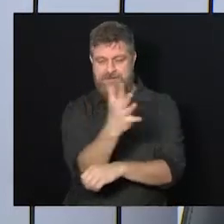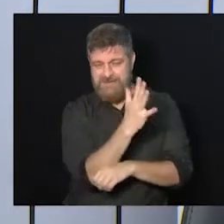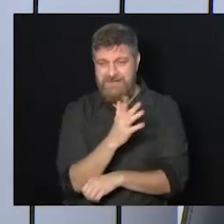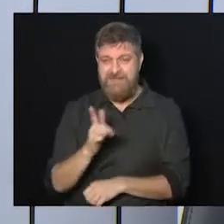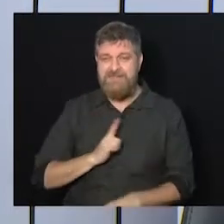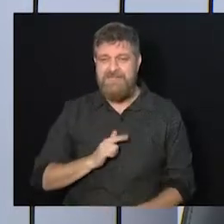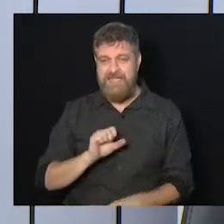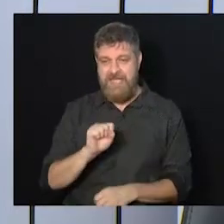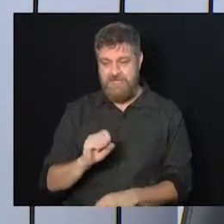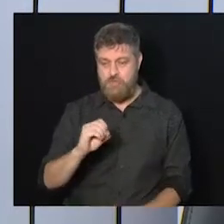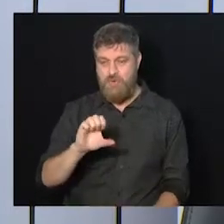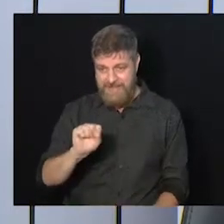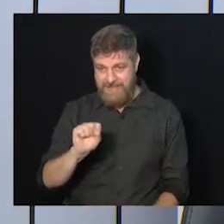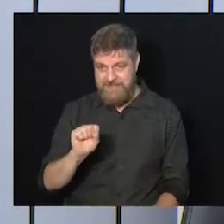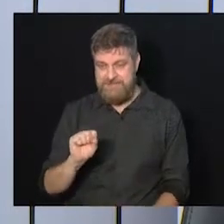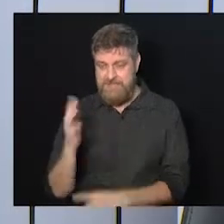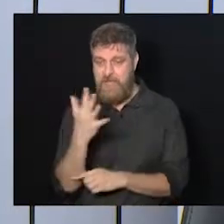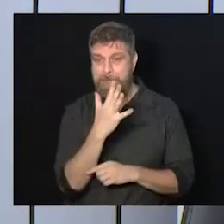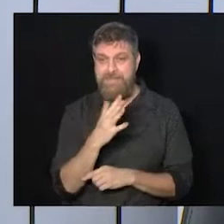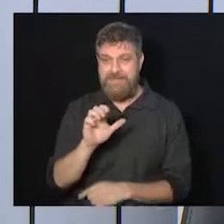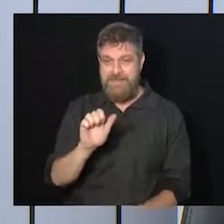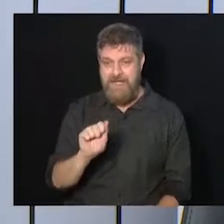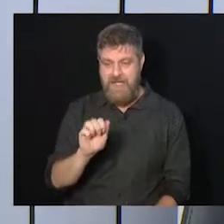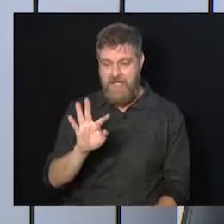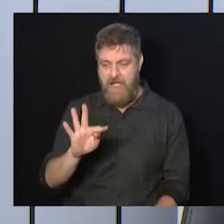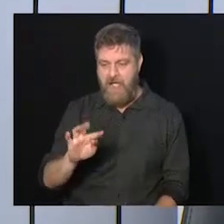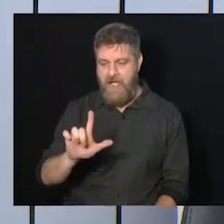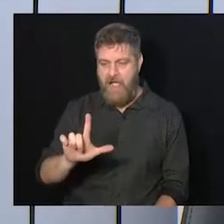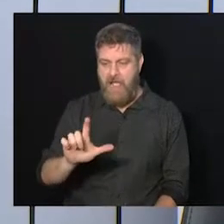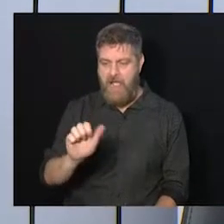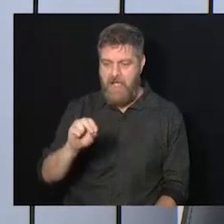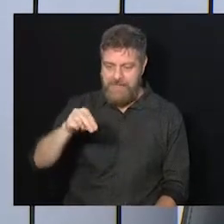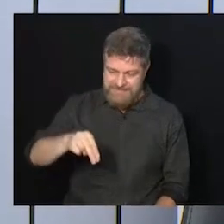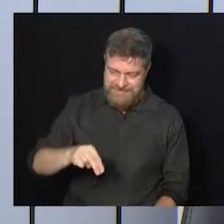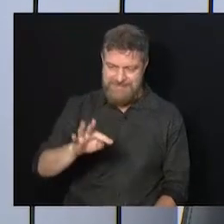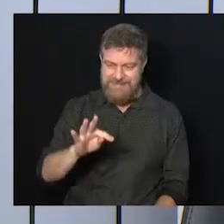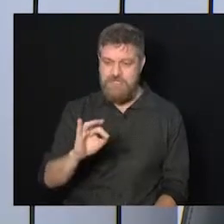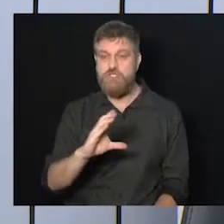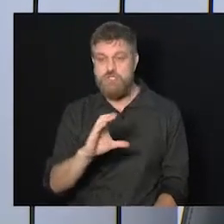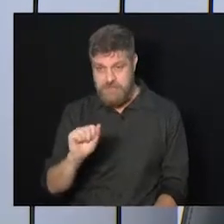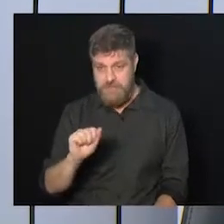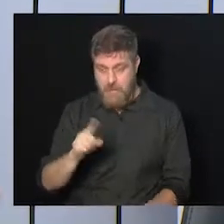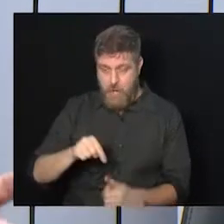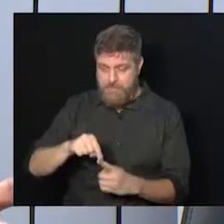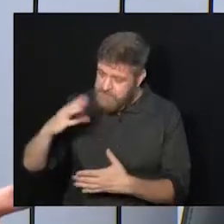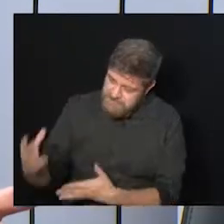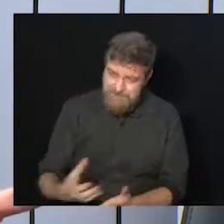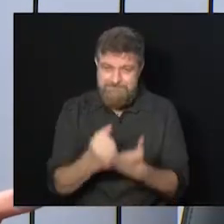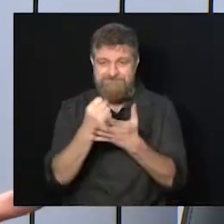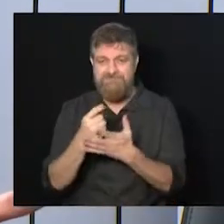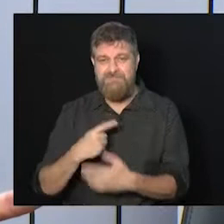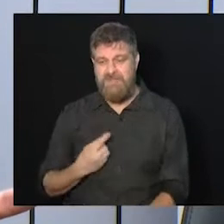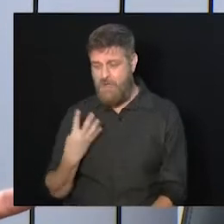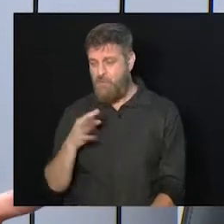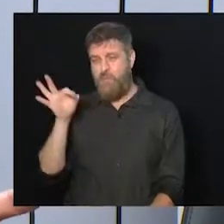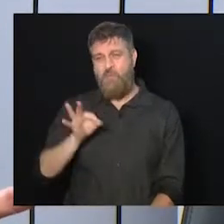trabalho fantástico, tem um programa aí de implantar e resgatar e recuperar a Mata Atlântica, porque nós temos 4% remanescente